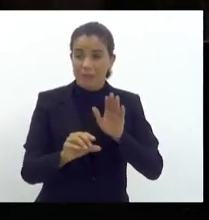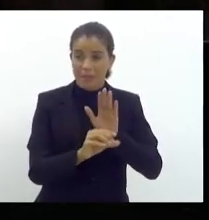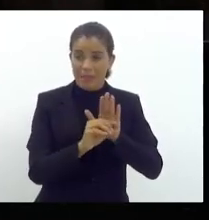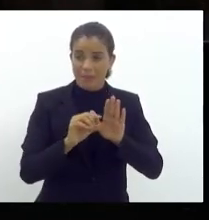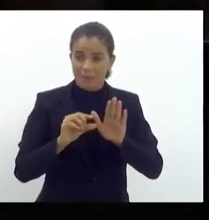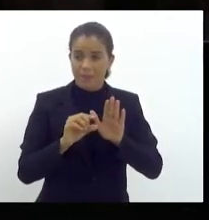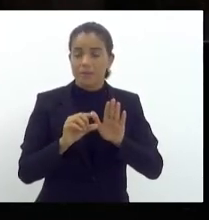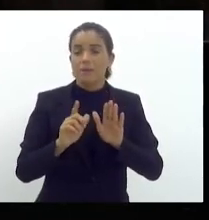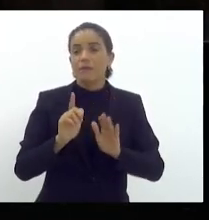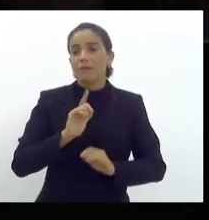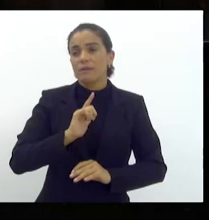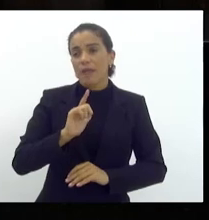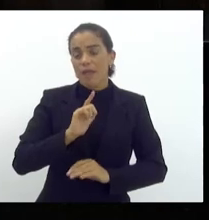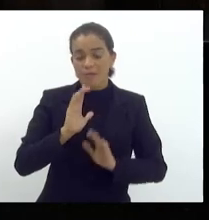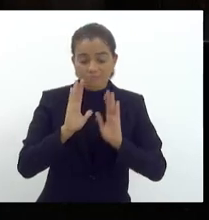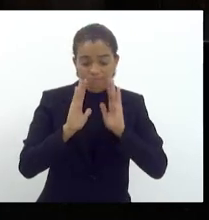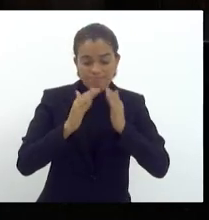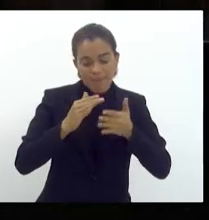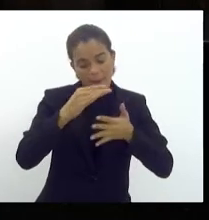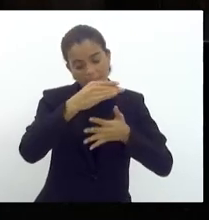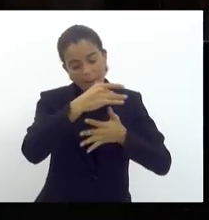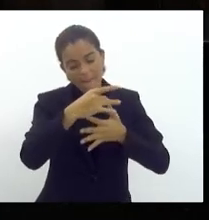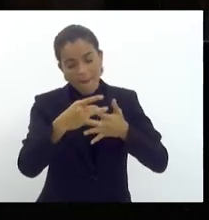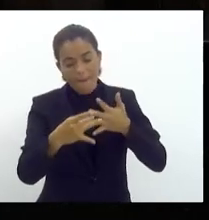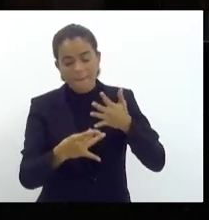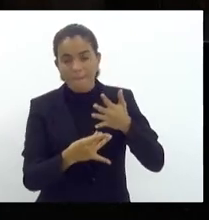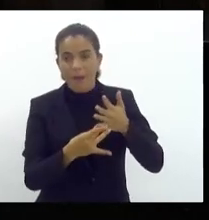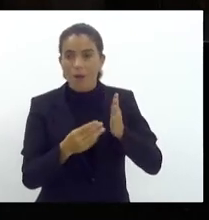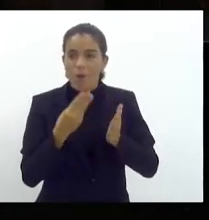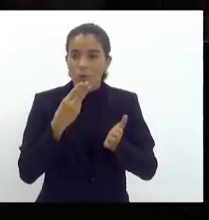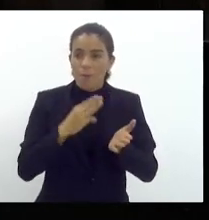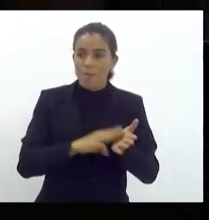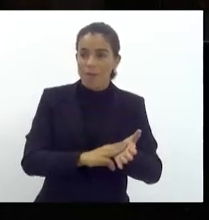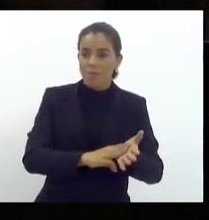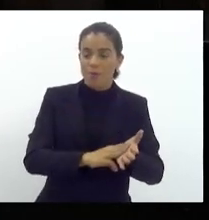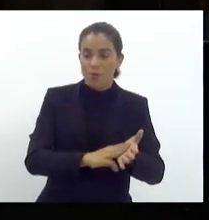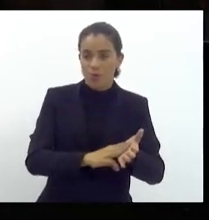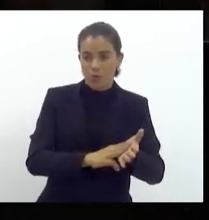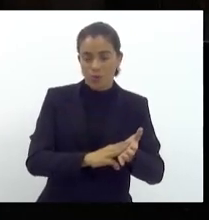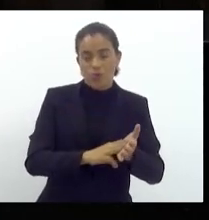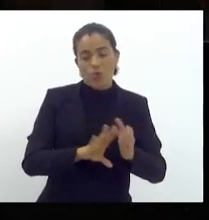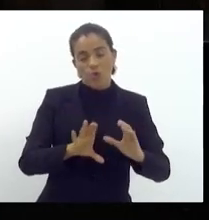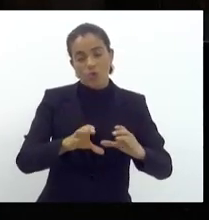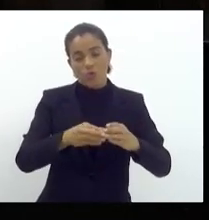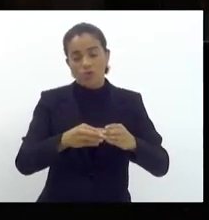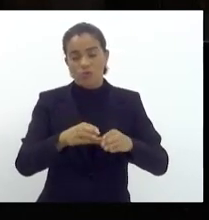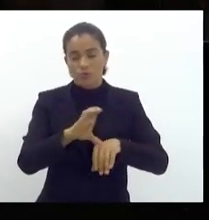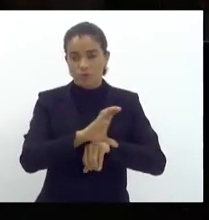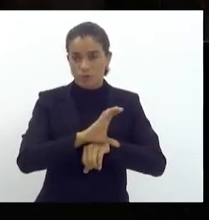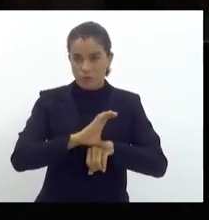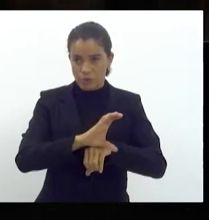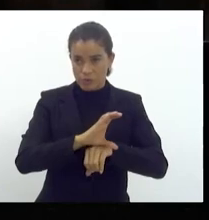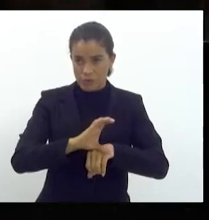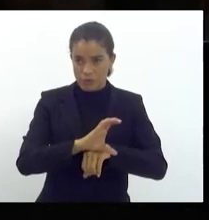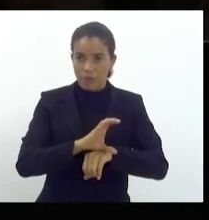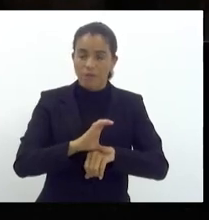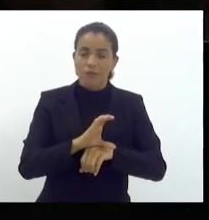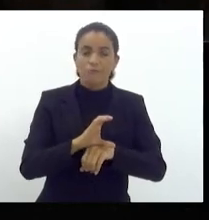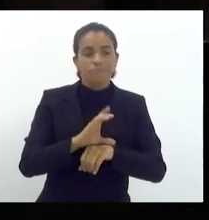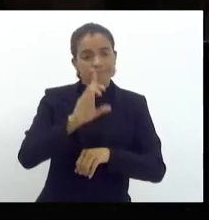são especificados os membros constituintes do Conselho feitas